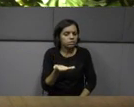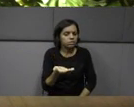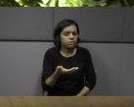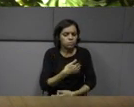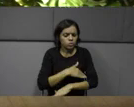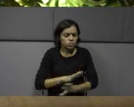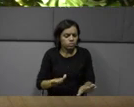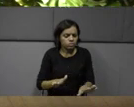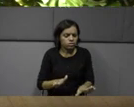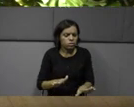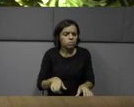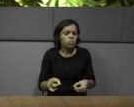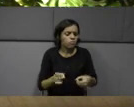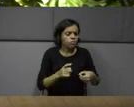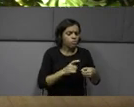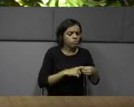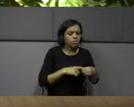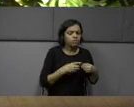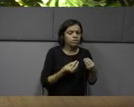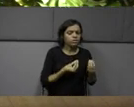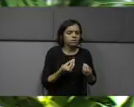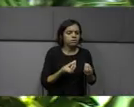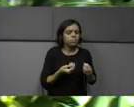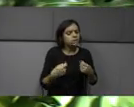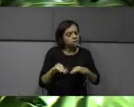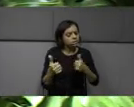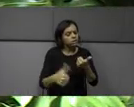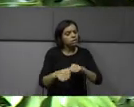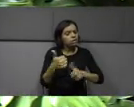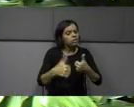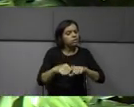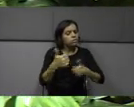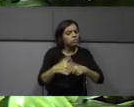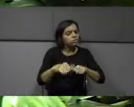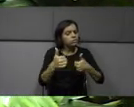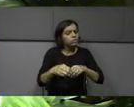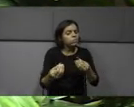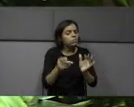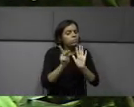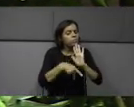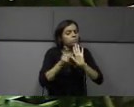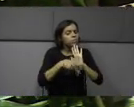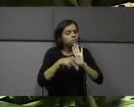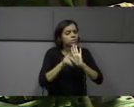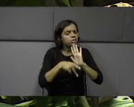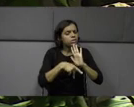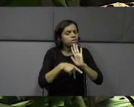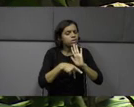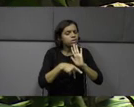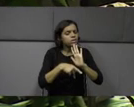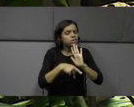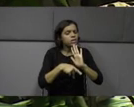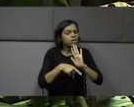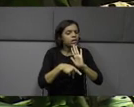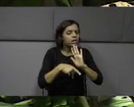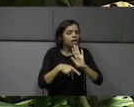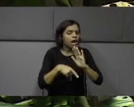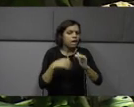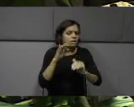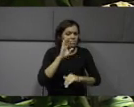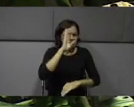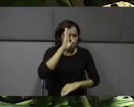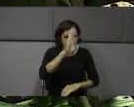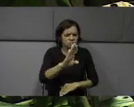legado é esse então a gente precisa também avaliar os limites dos nossos projetos que a gente considera como prioritários